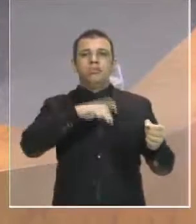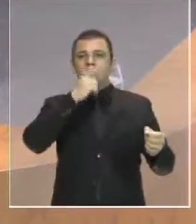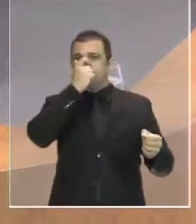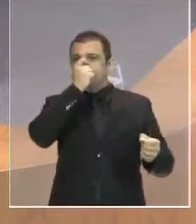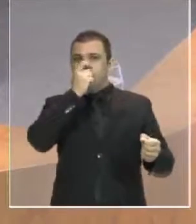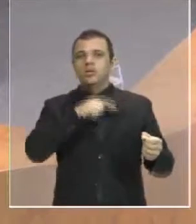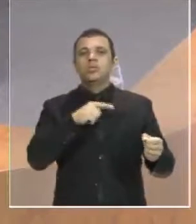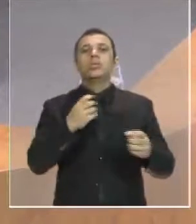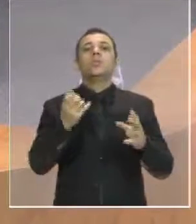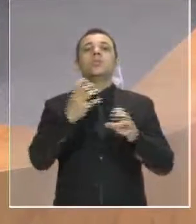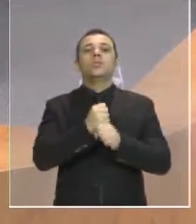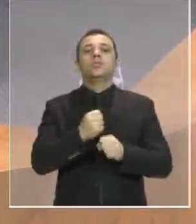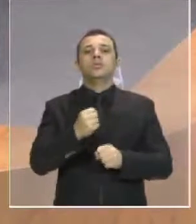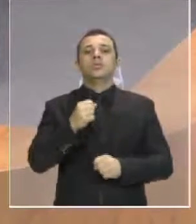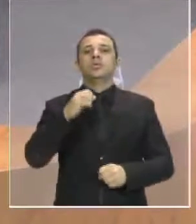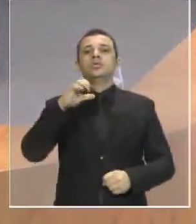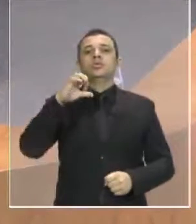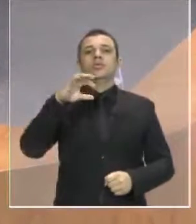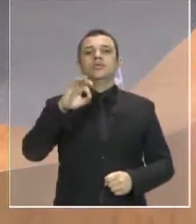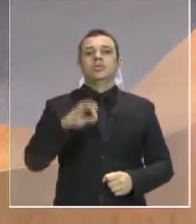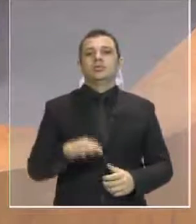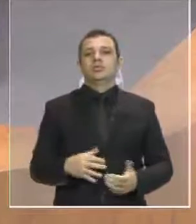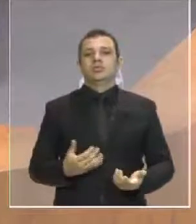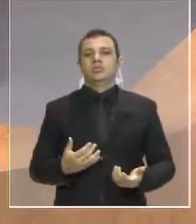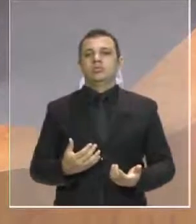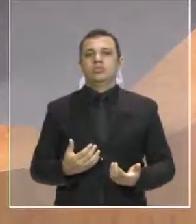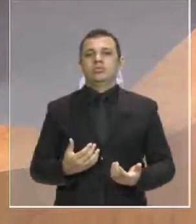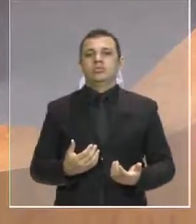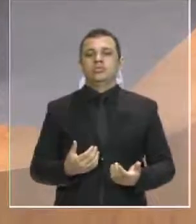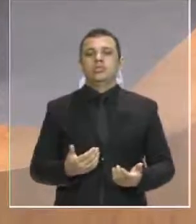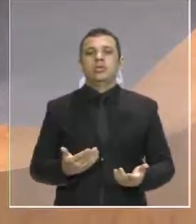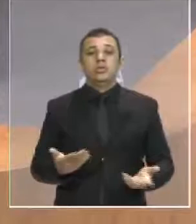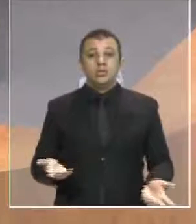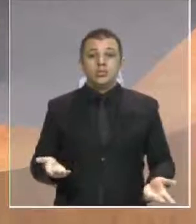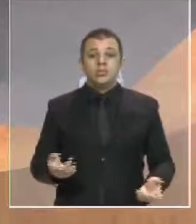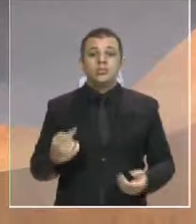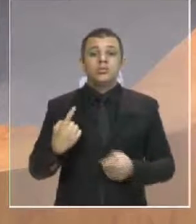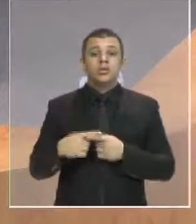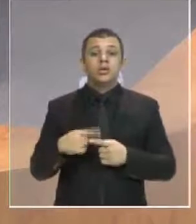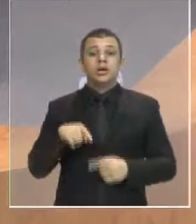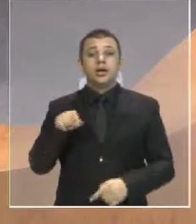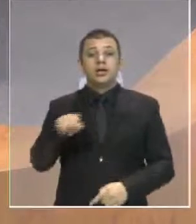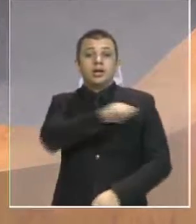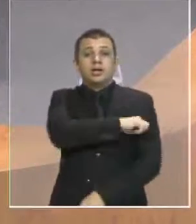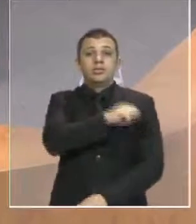para estudar, porque as escolas do estado do Maranhão, em Timon, foram fechadas.